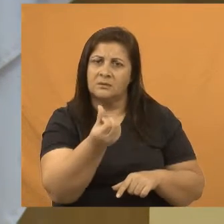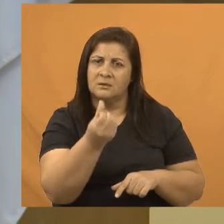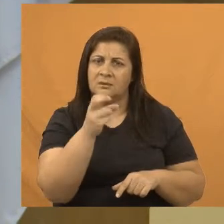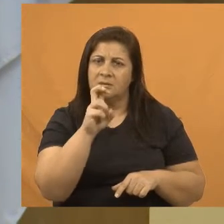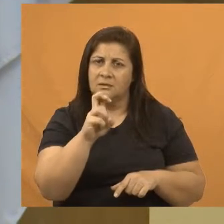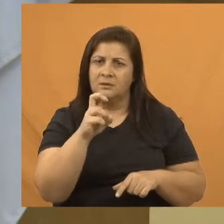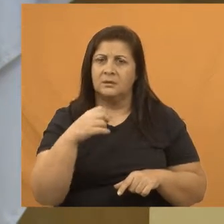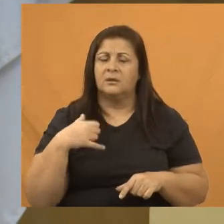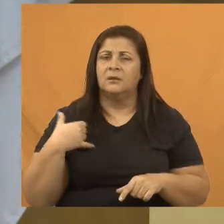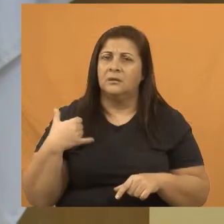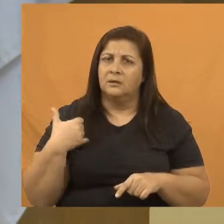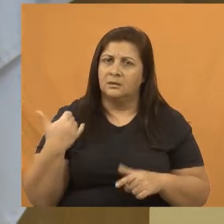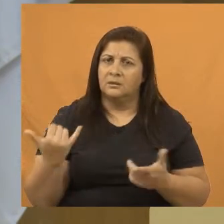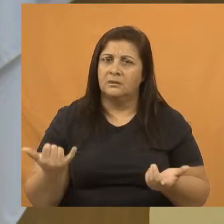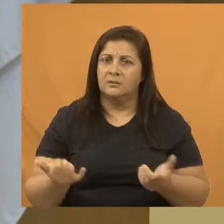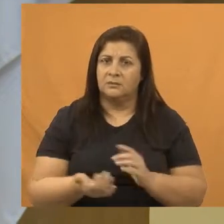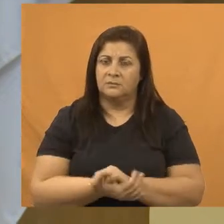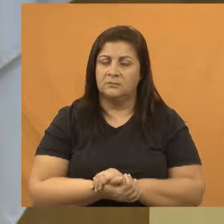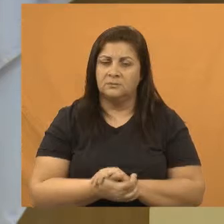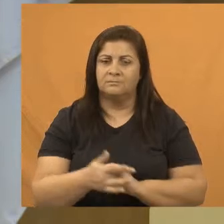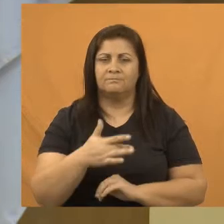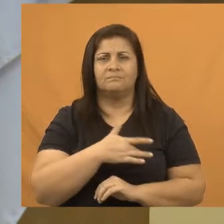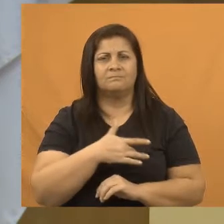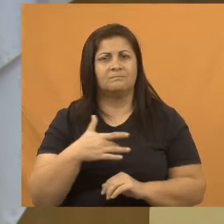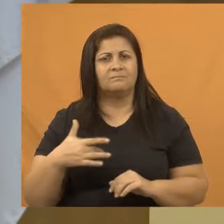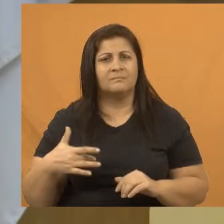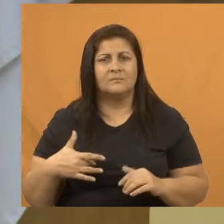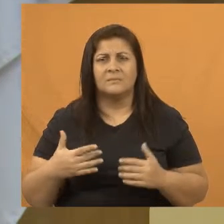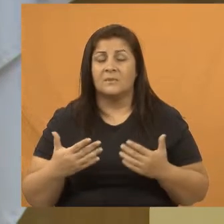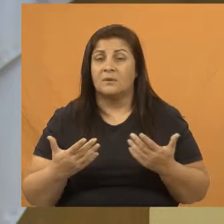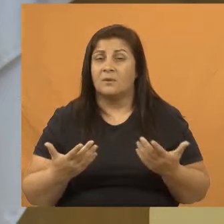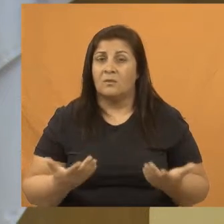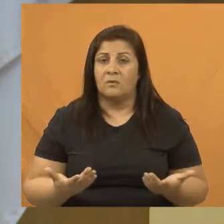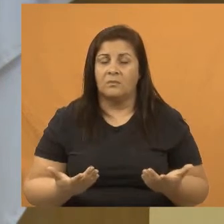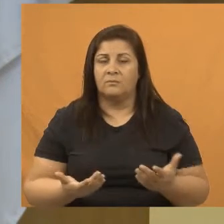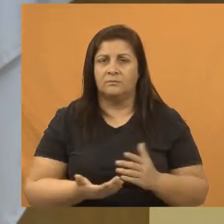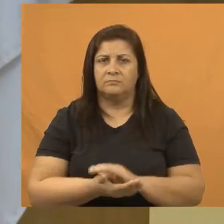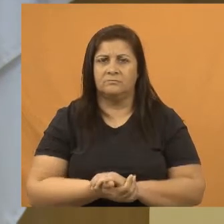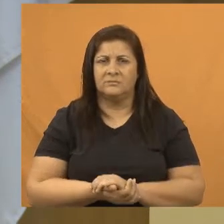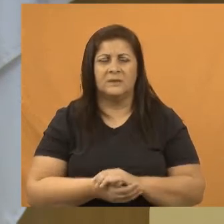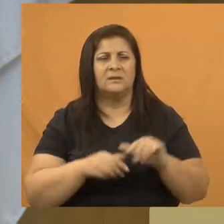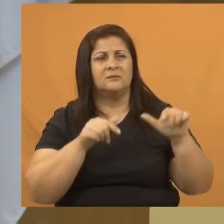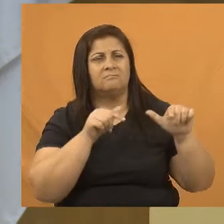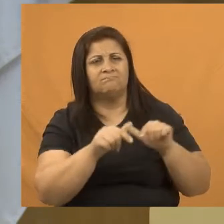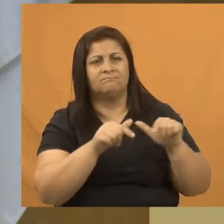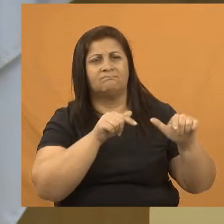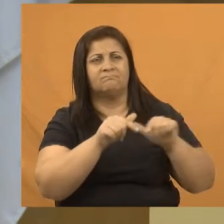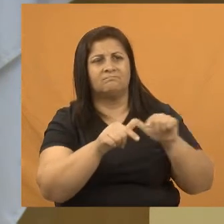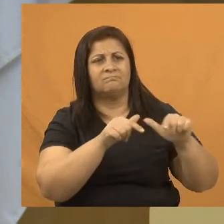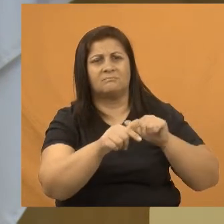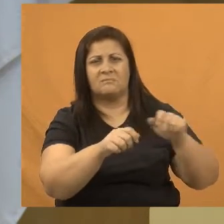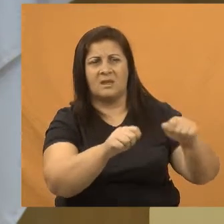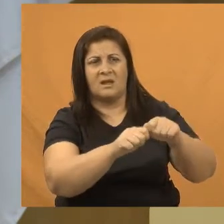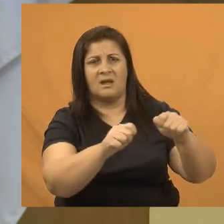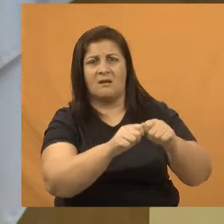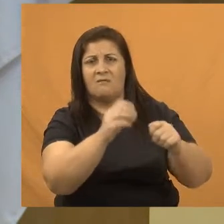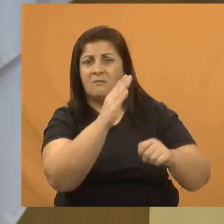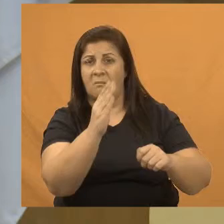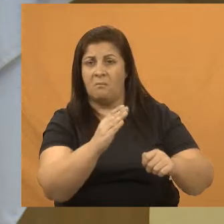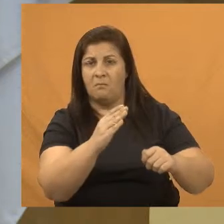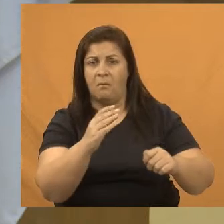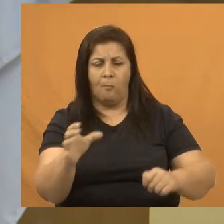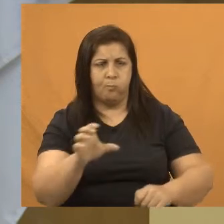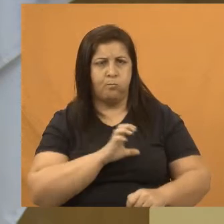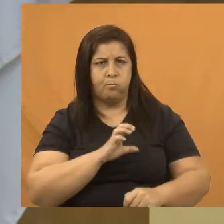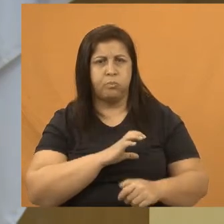idade, a saúde, parte da saúde entregue para a empresa, entregue para produzir a riqueza do nosso país, já